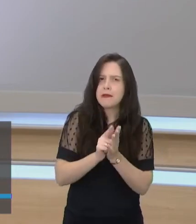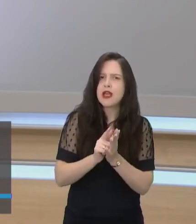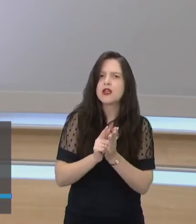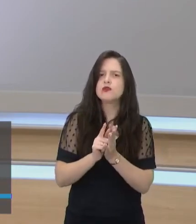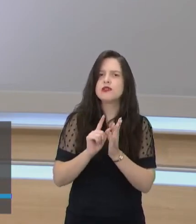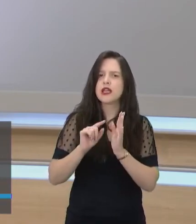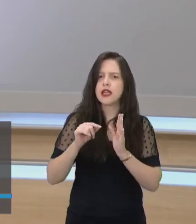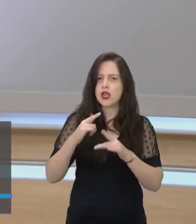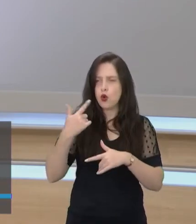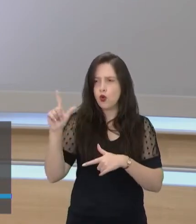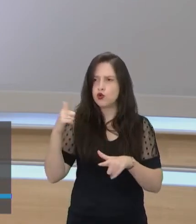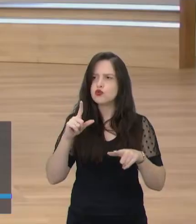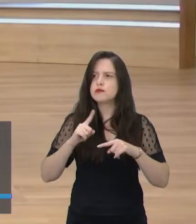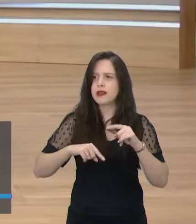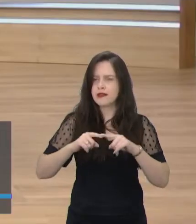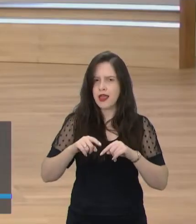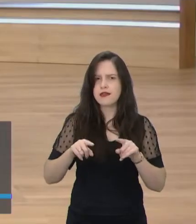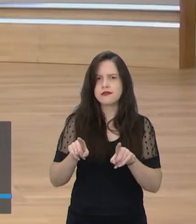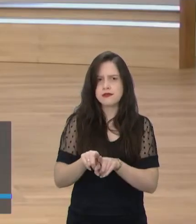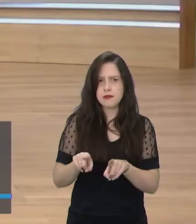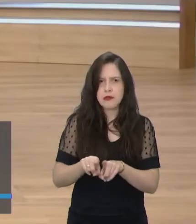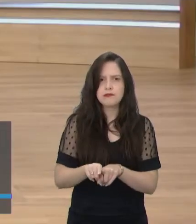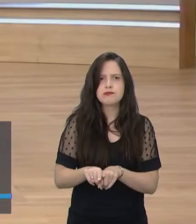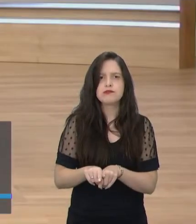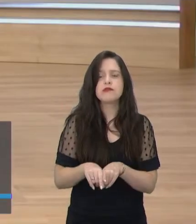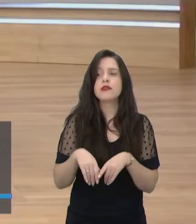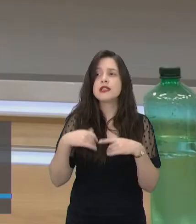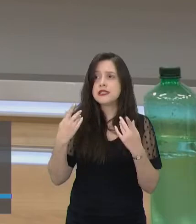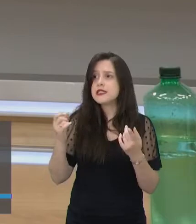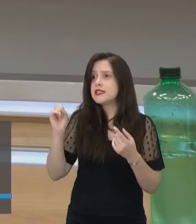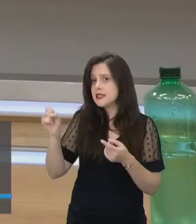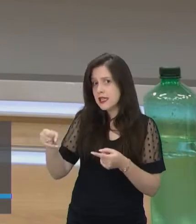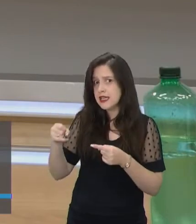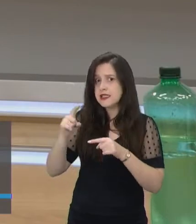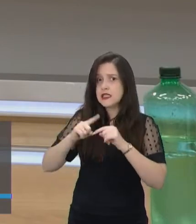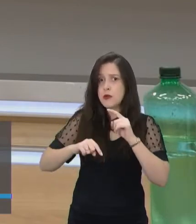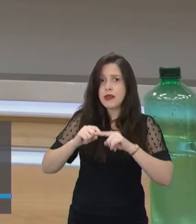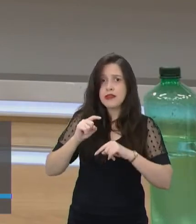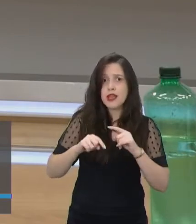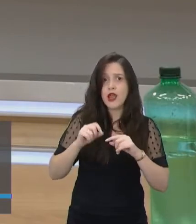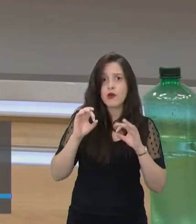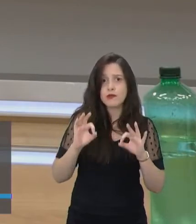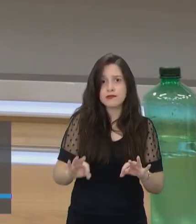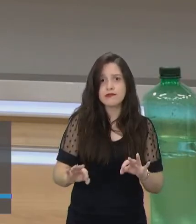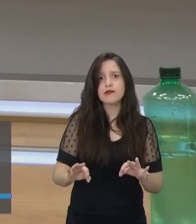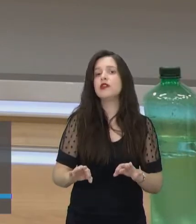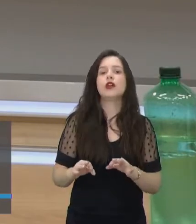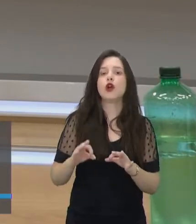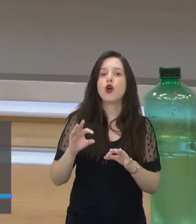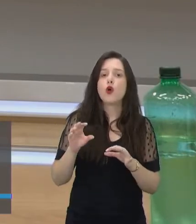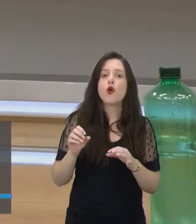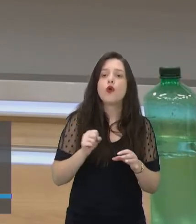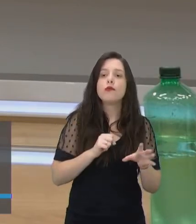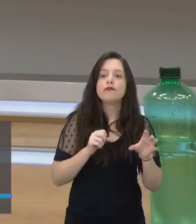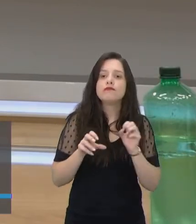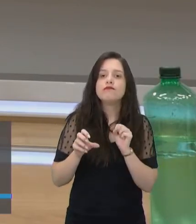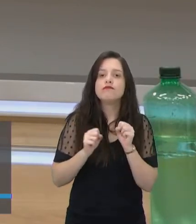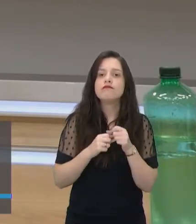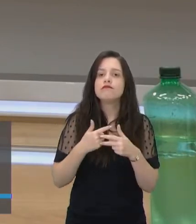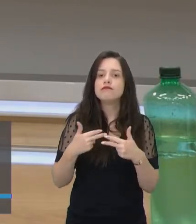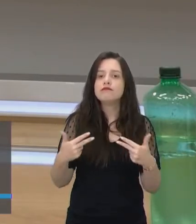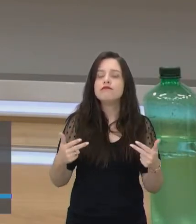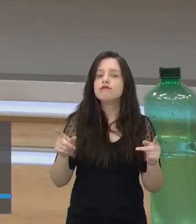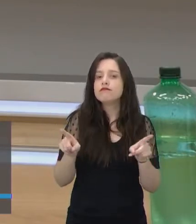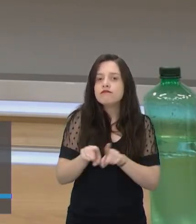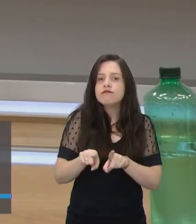outros materiais aí. E é sempre aquela questão, o material que a gente joga fora e a forma com que ele é descartado e também a forma com que